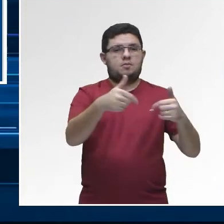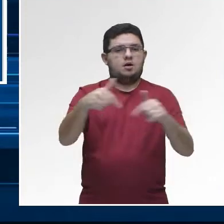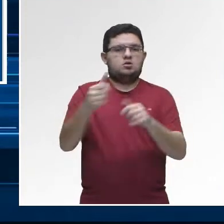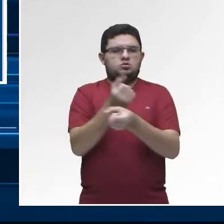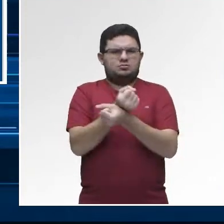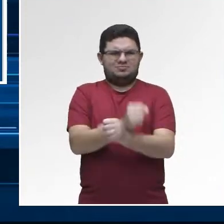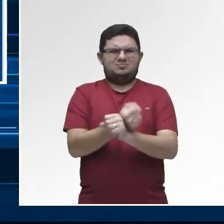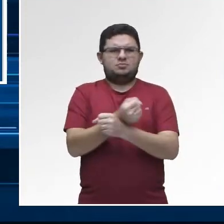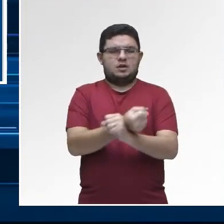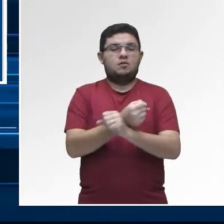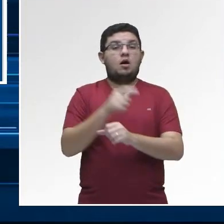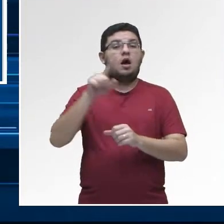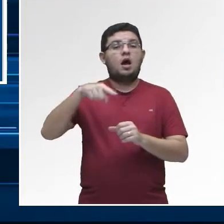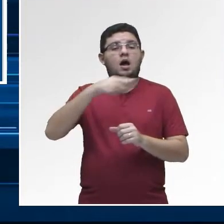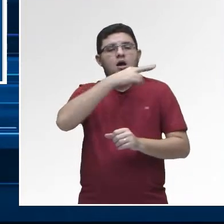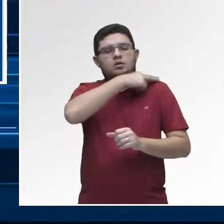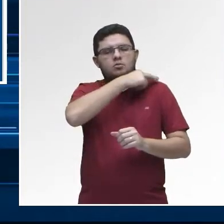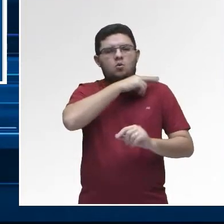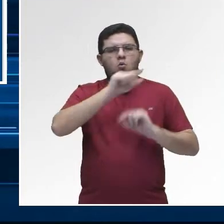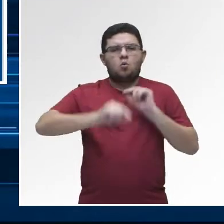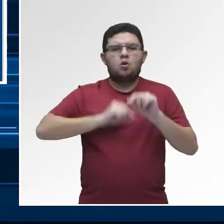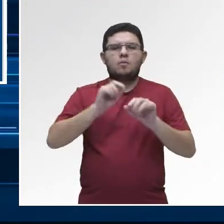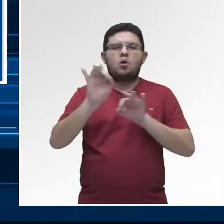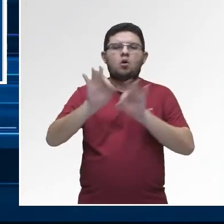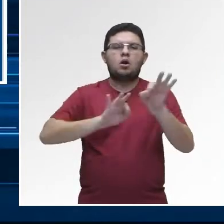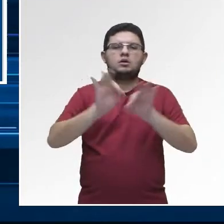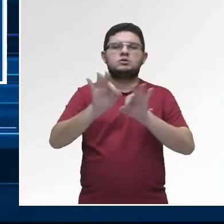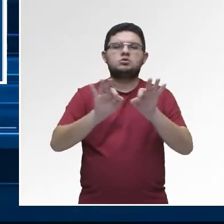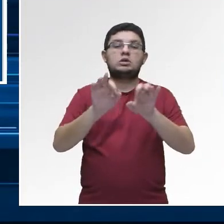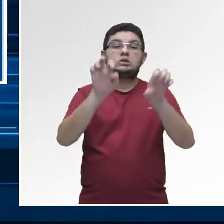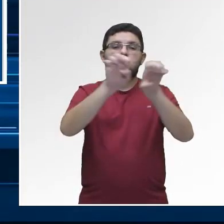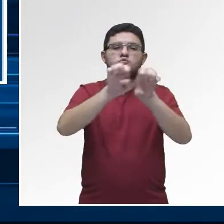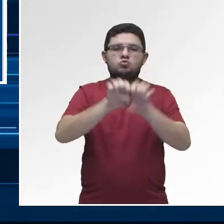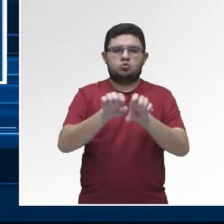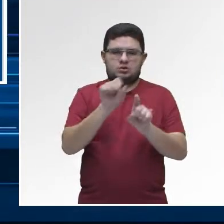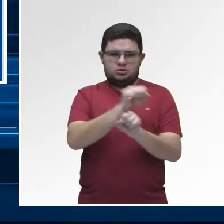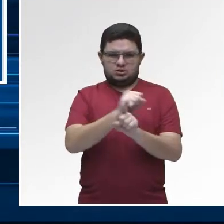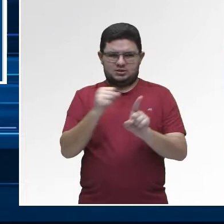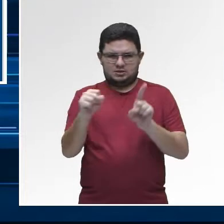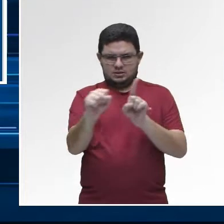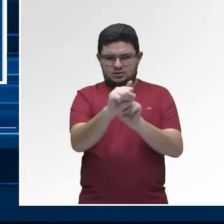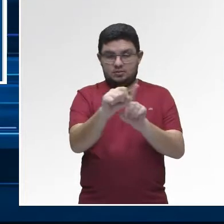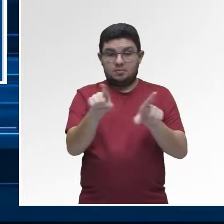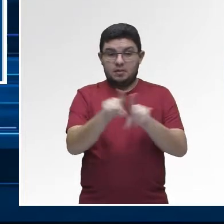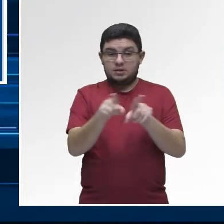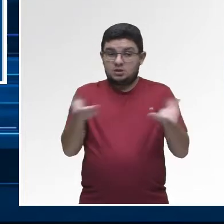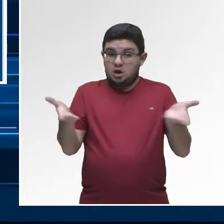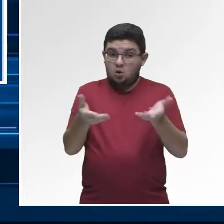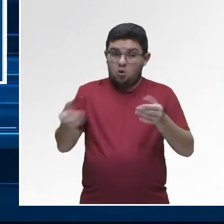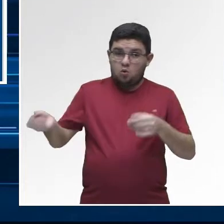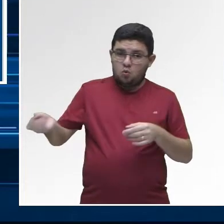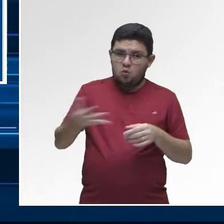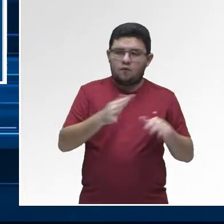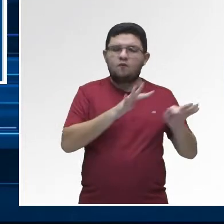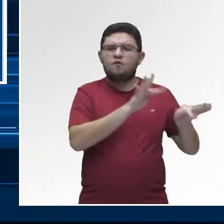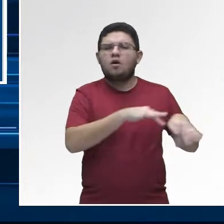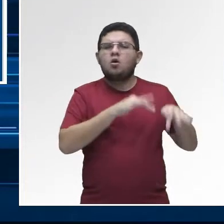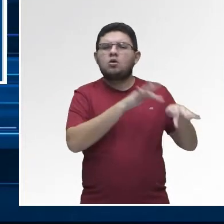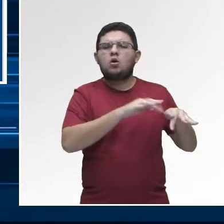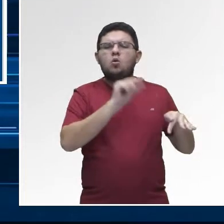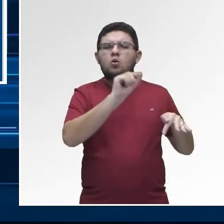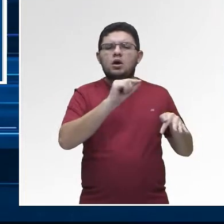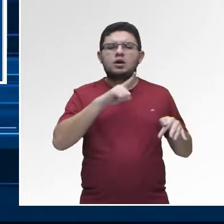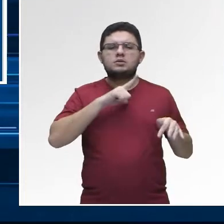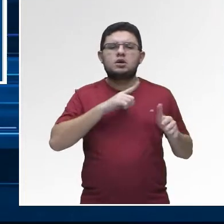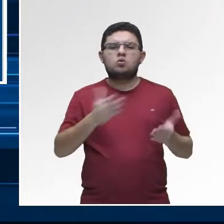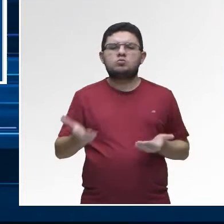o trabalho é feito pelo servo. Então, a sociedade feudal, ela é estamental, certo? Então, nós vamos ter